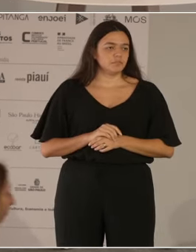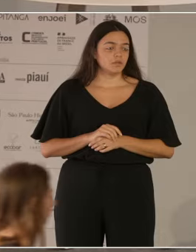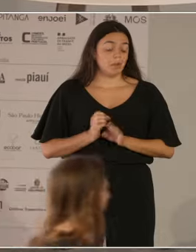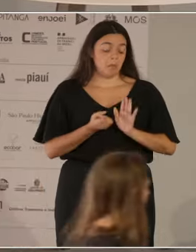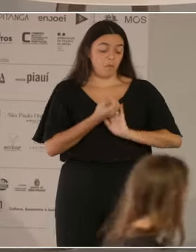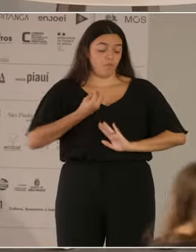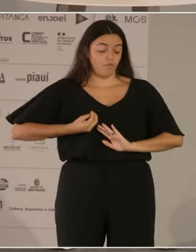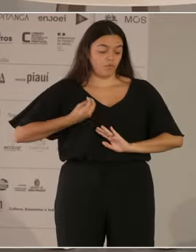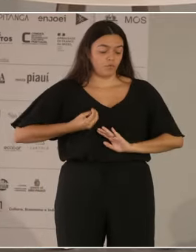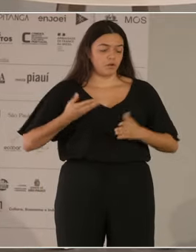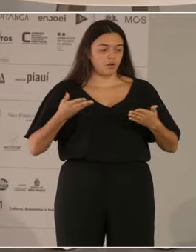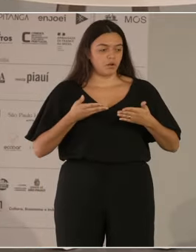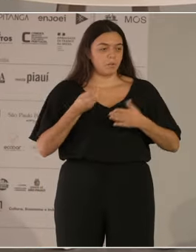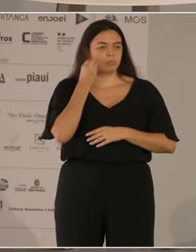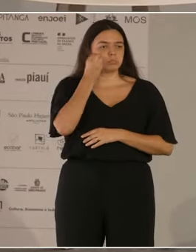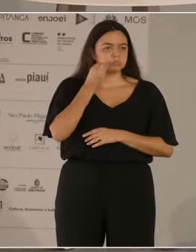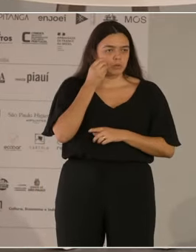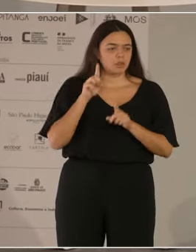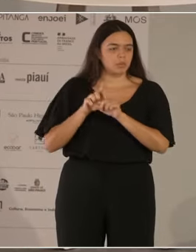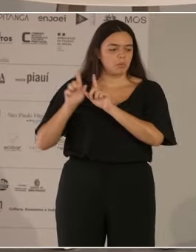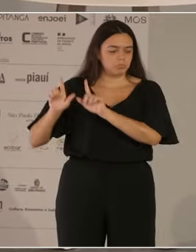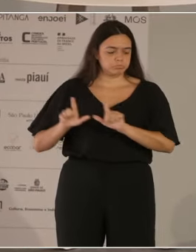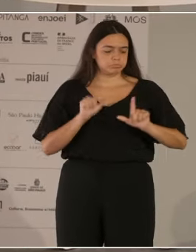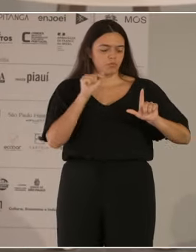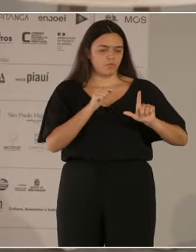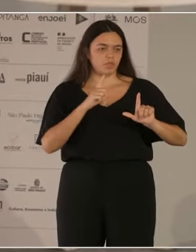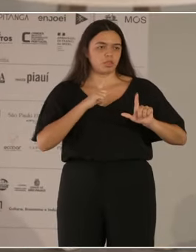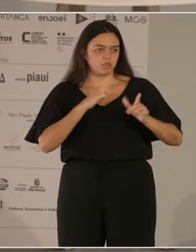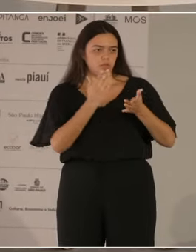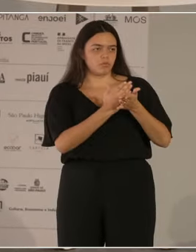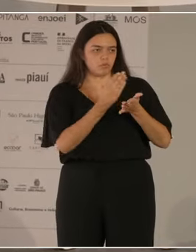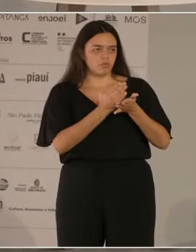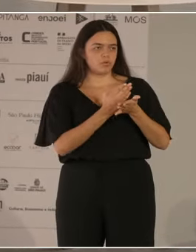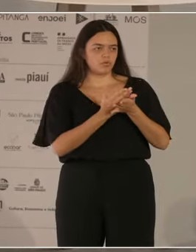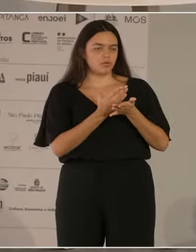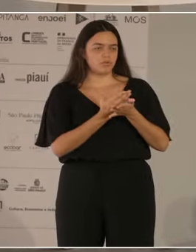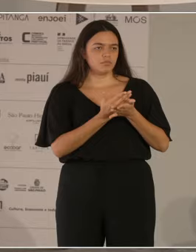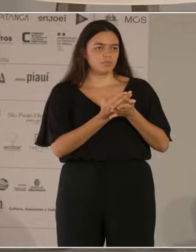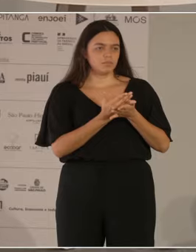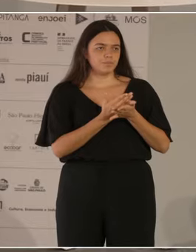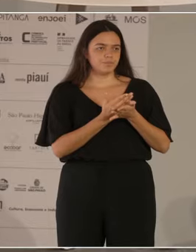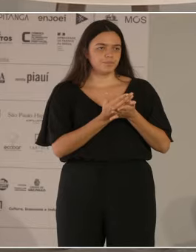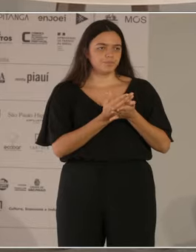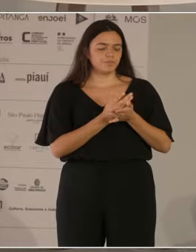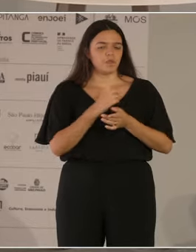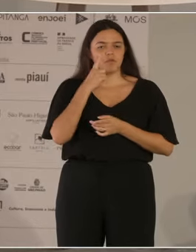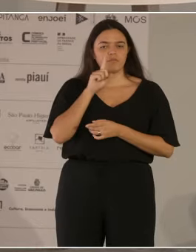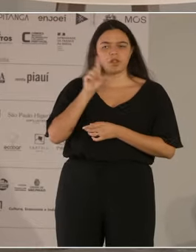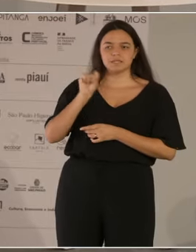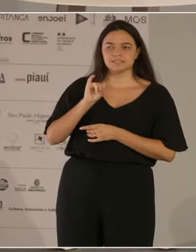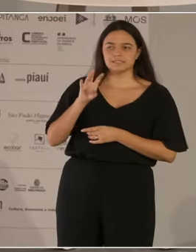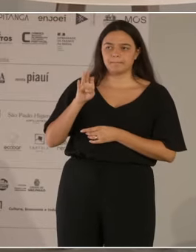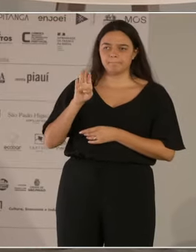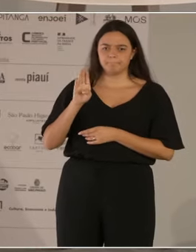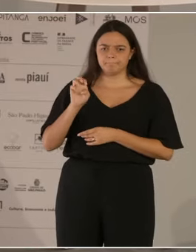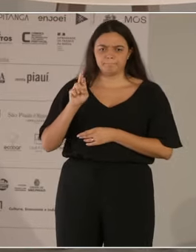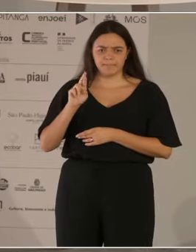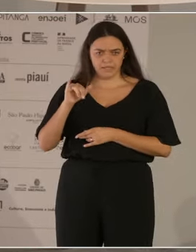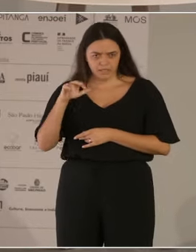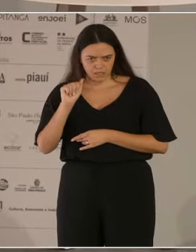muito, eu até incluí uma foto disso no livro, é que se a gente vai ver na Sibéria, né, no nordeste da Sibéria, tem um